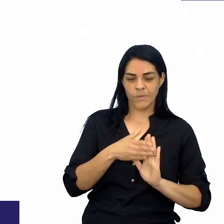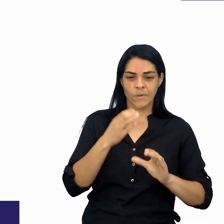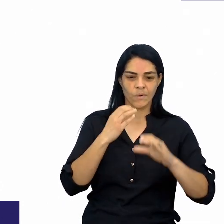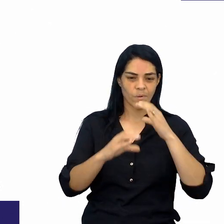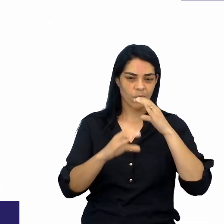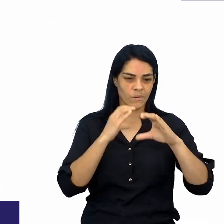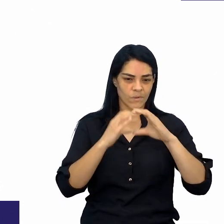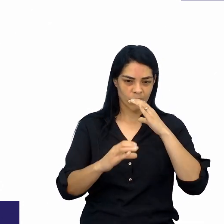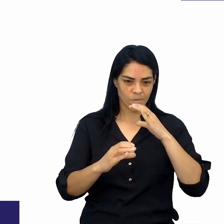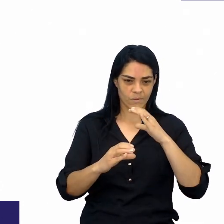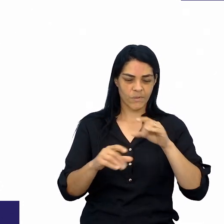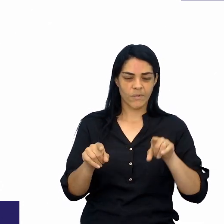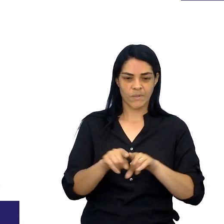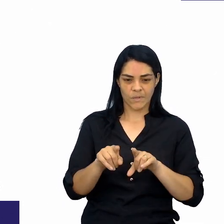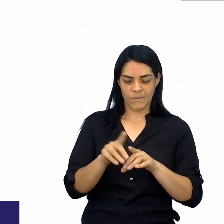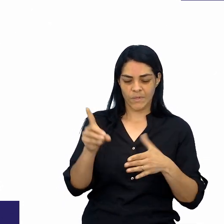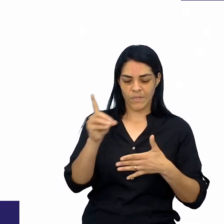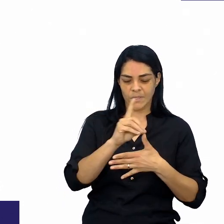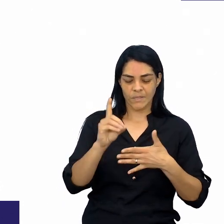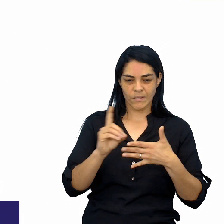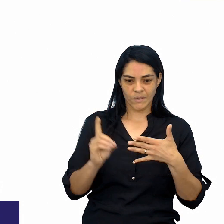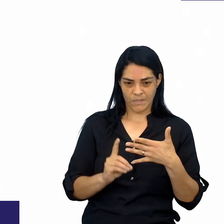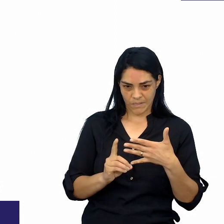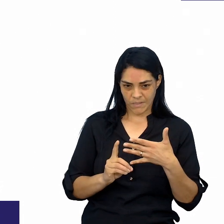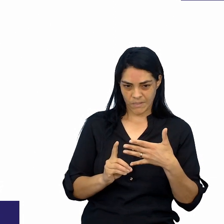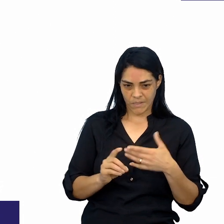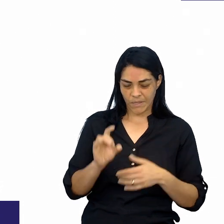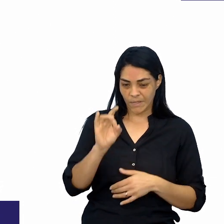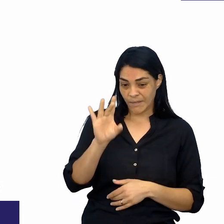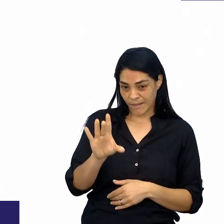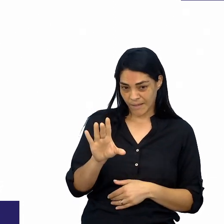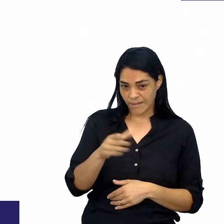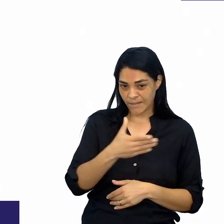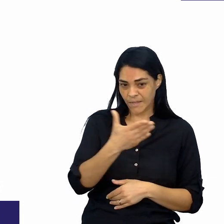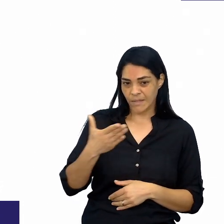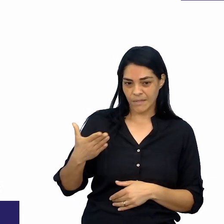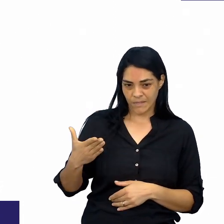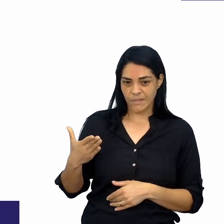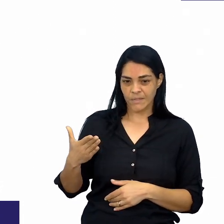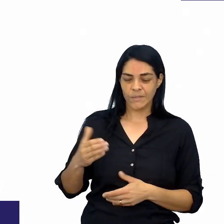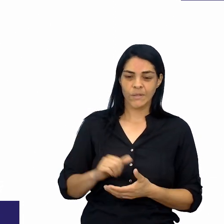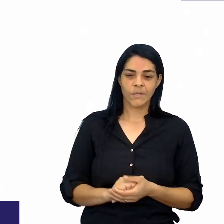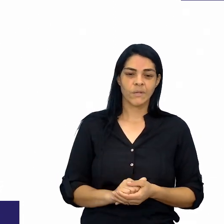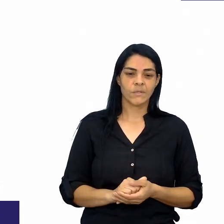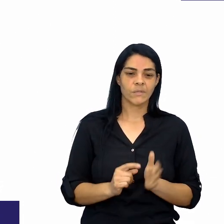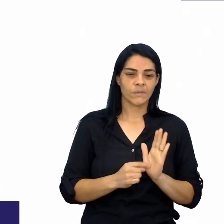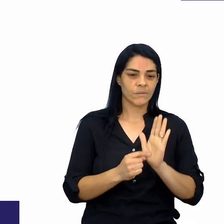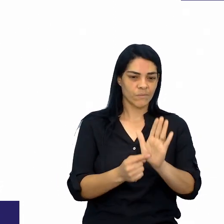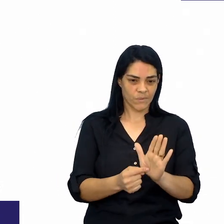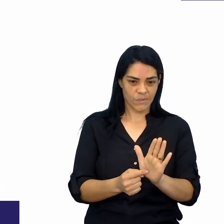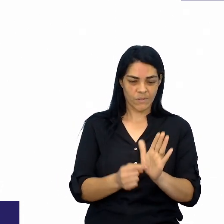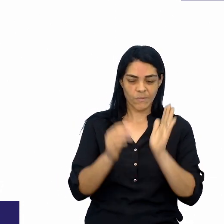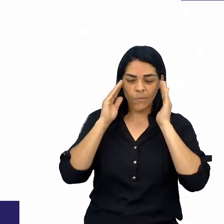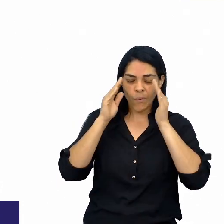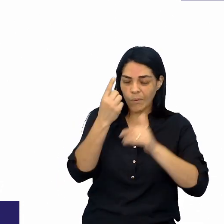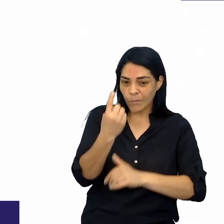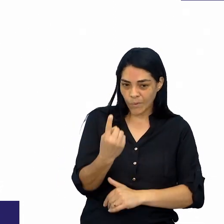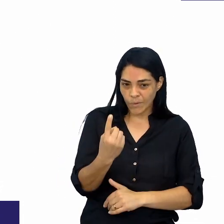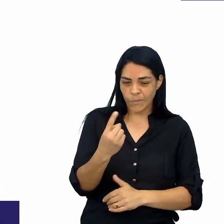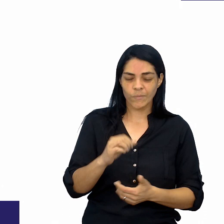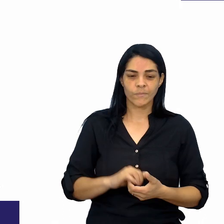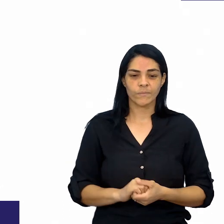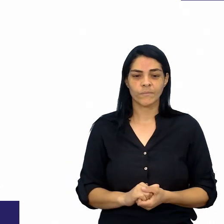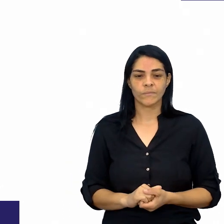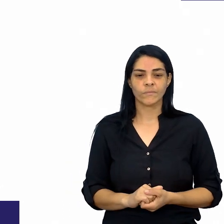comunicativo e didático, sendo que em cada uma delas nós jogamos luz em um deles.